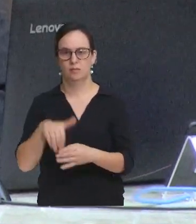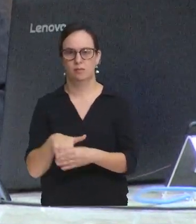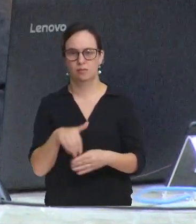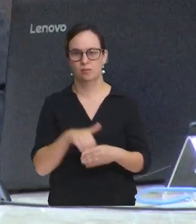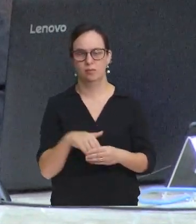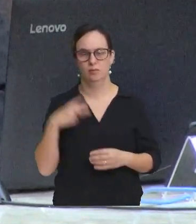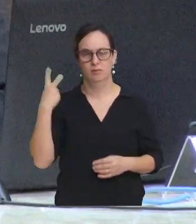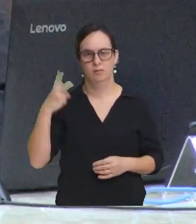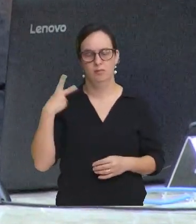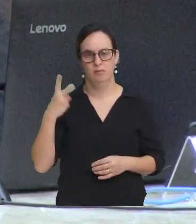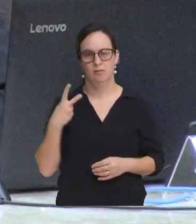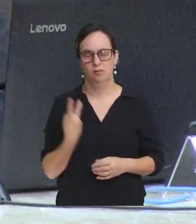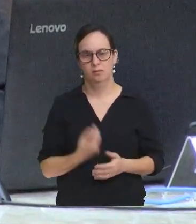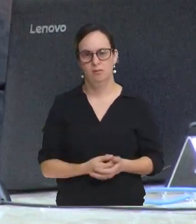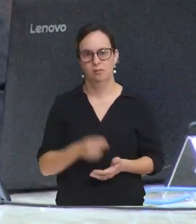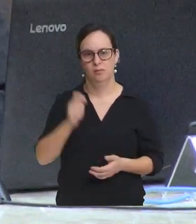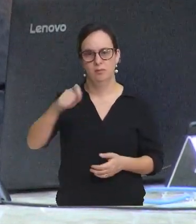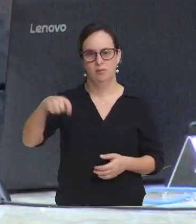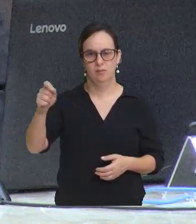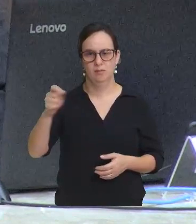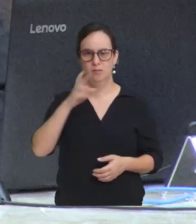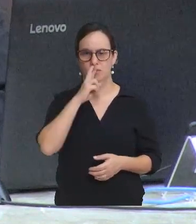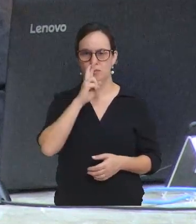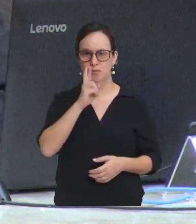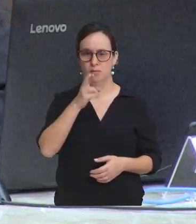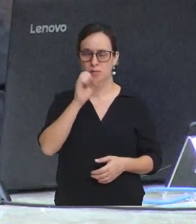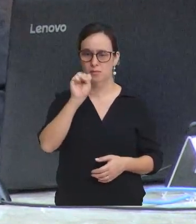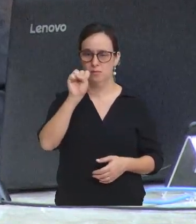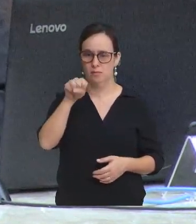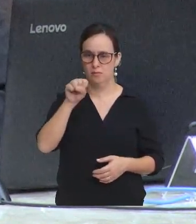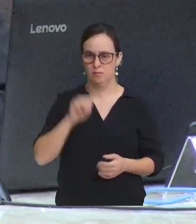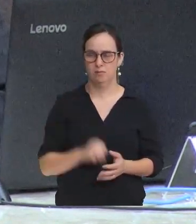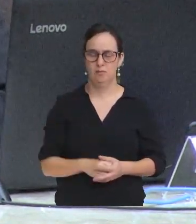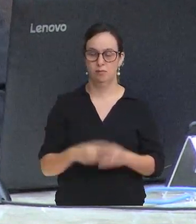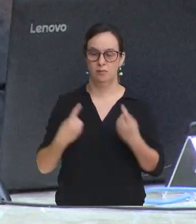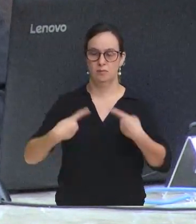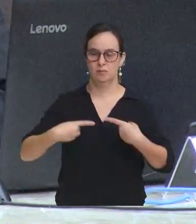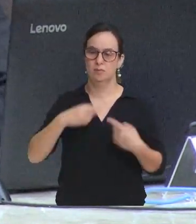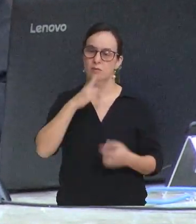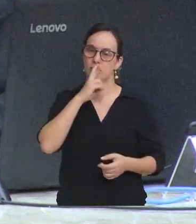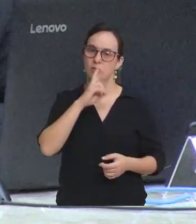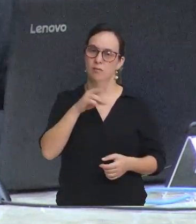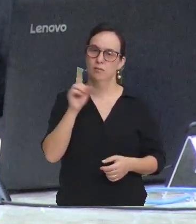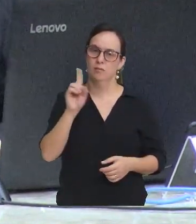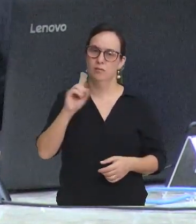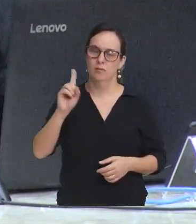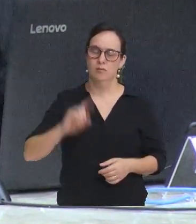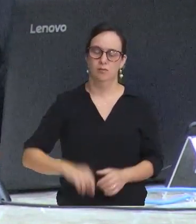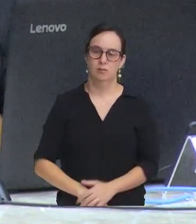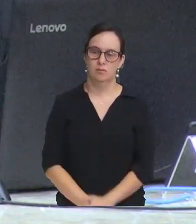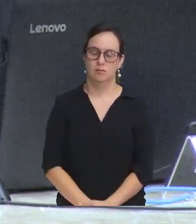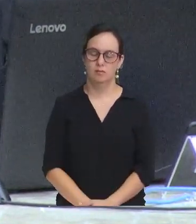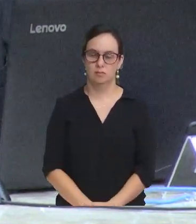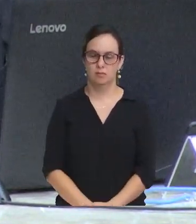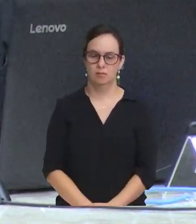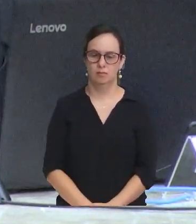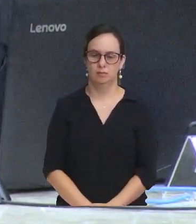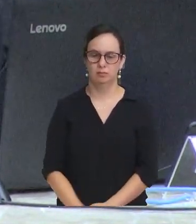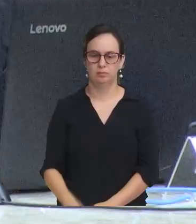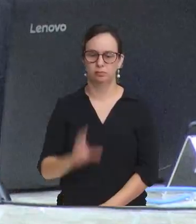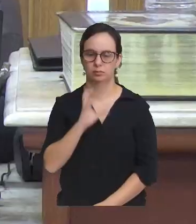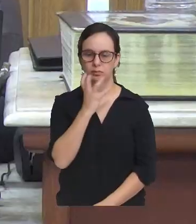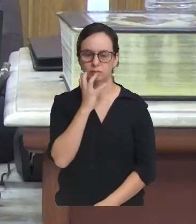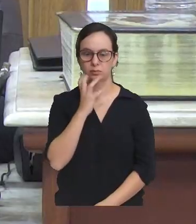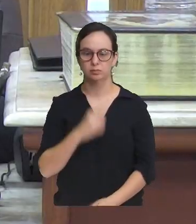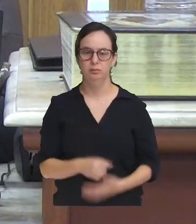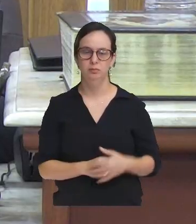favoráveis à aprovação do projeto, respondam sim. Os contrários, respondam não. Alexandre Cobra Vence. Alexandre